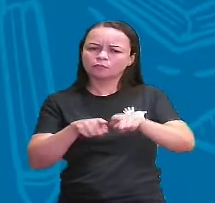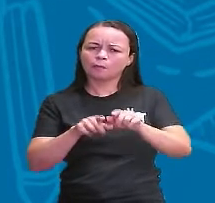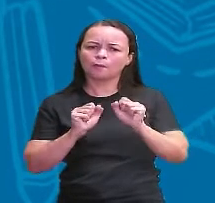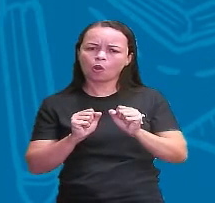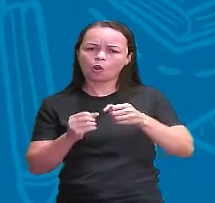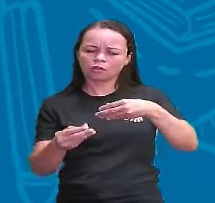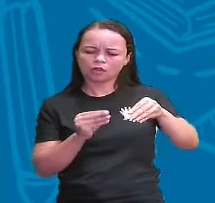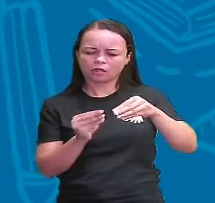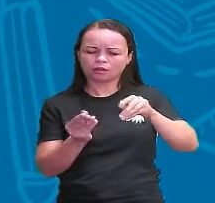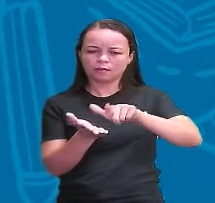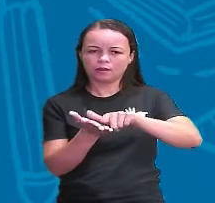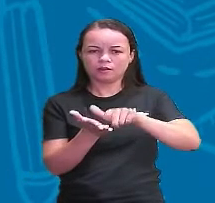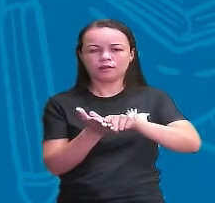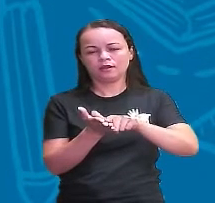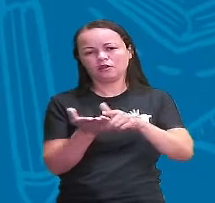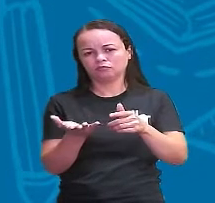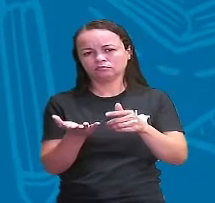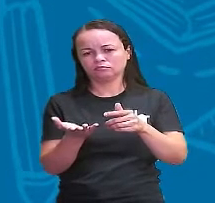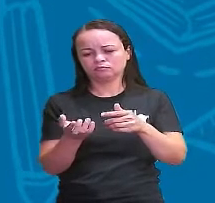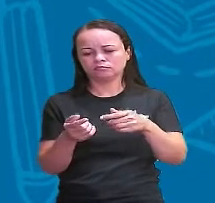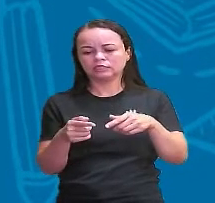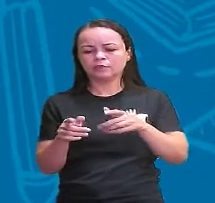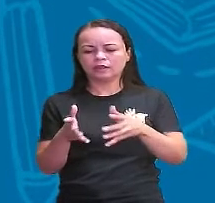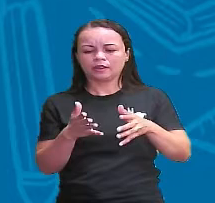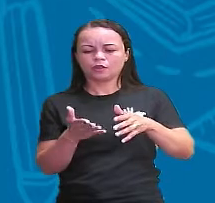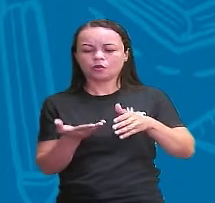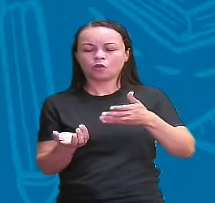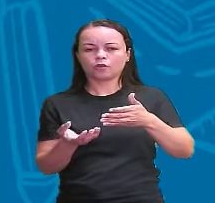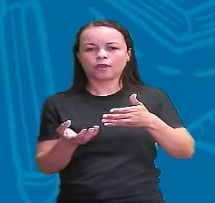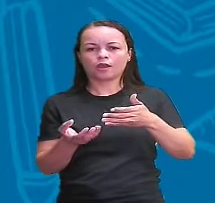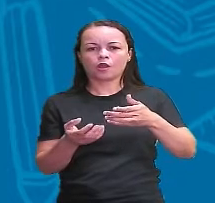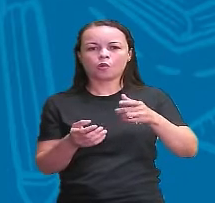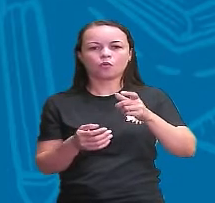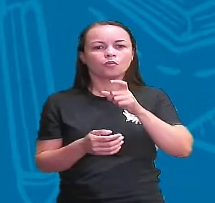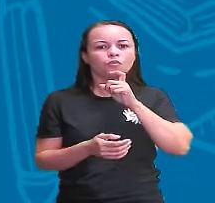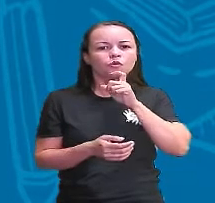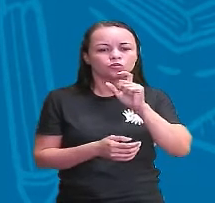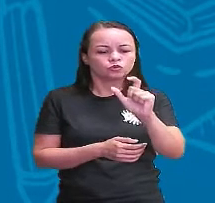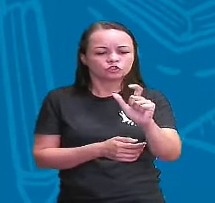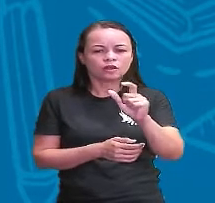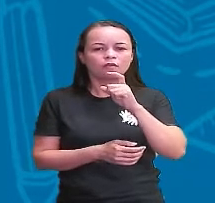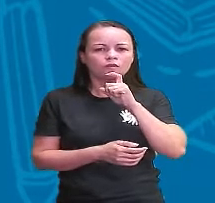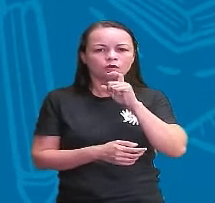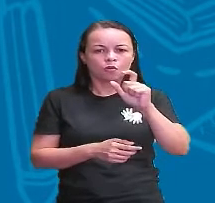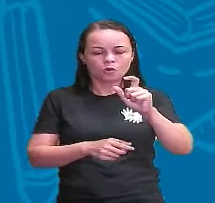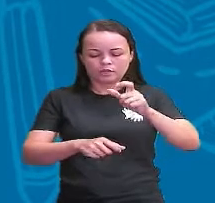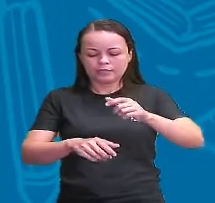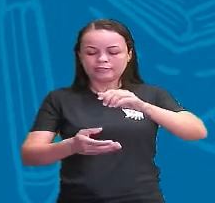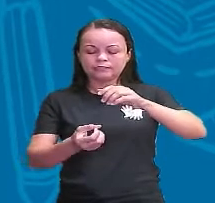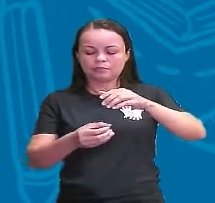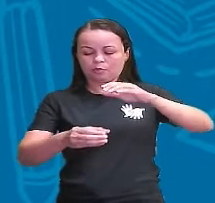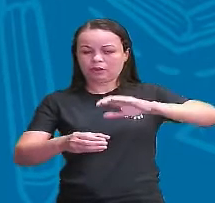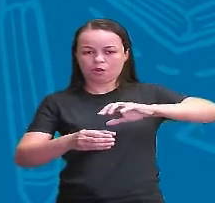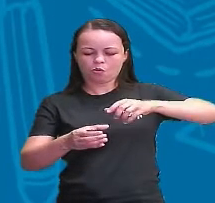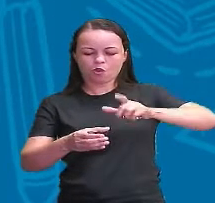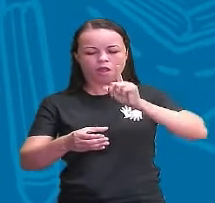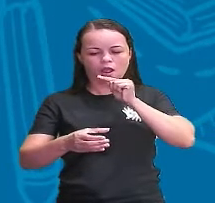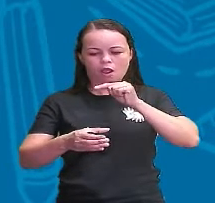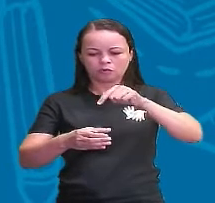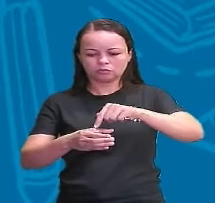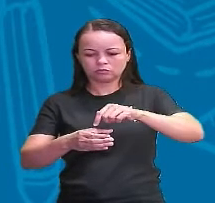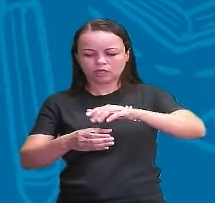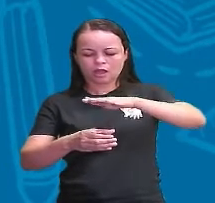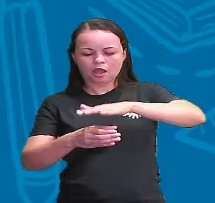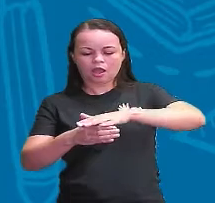por exemplo, também funciona. Colocar pedras de gelo em cima e você vai ver que quando esse